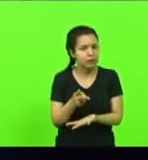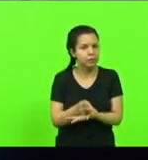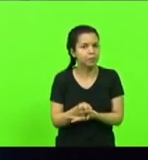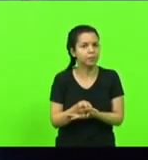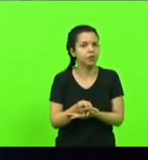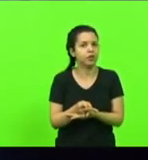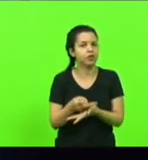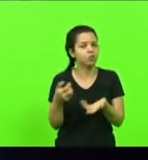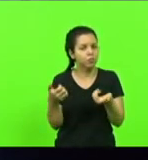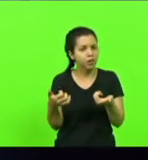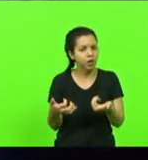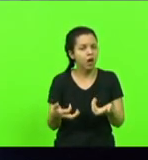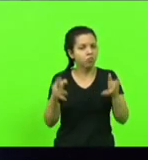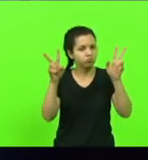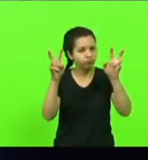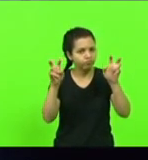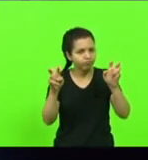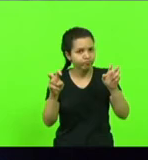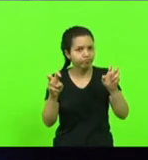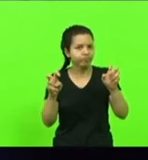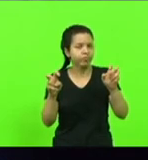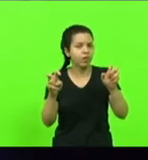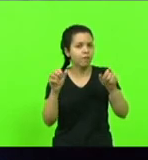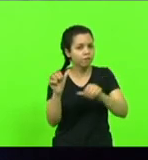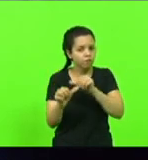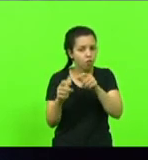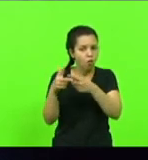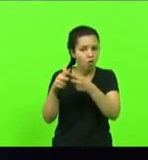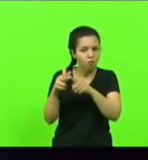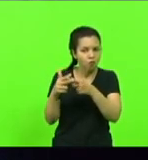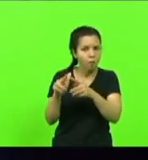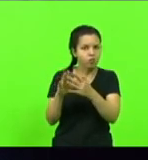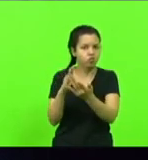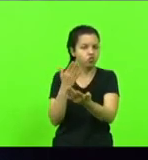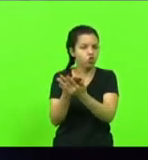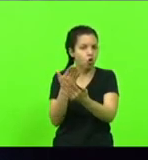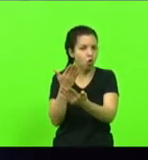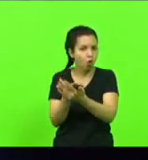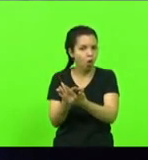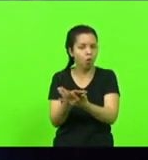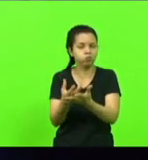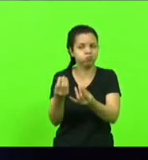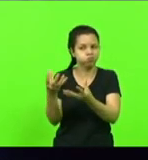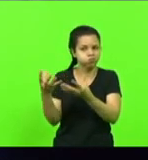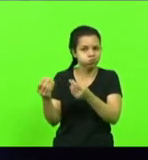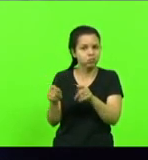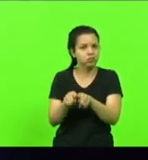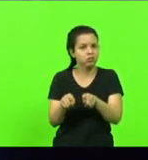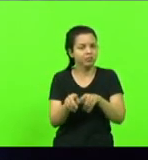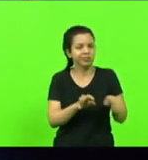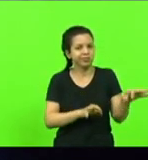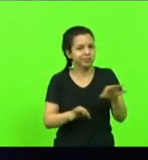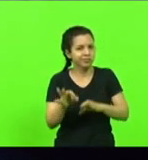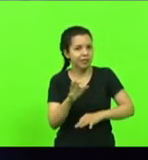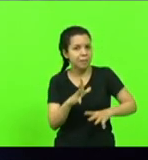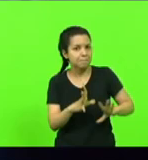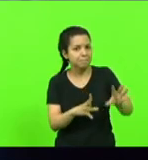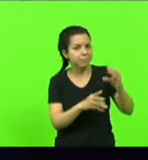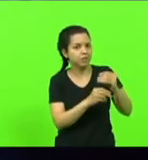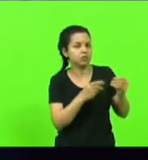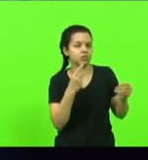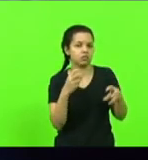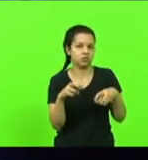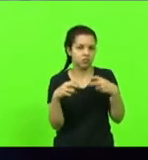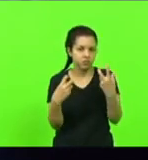escolas, de reformas das escolas, tenho feito, inclusive, emendas parlamentares para isso, tenho aqui na pauta também mais